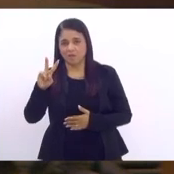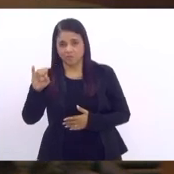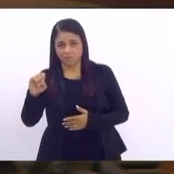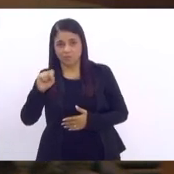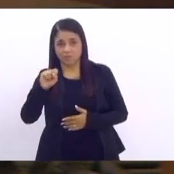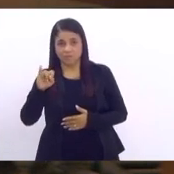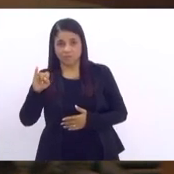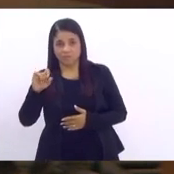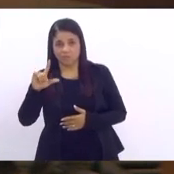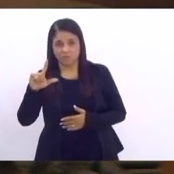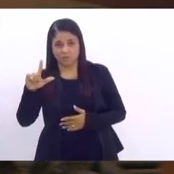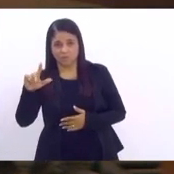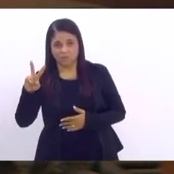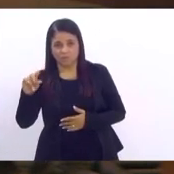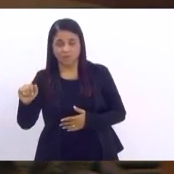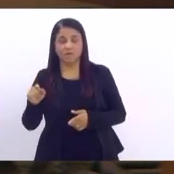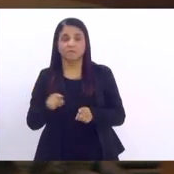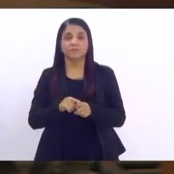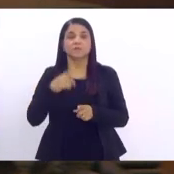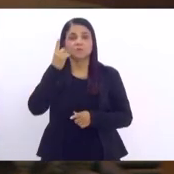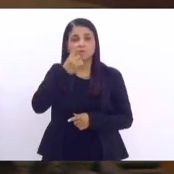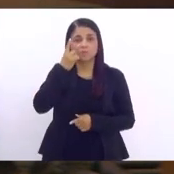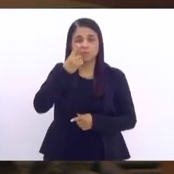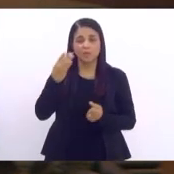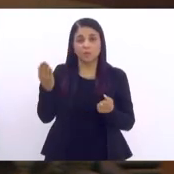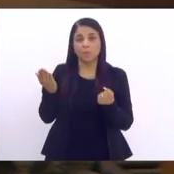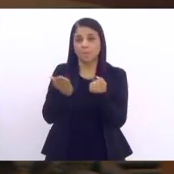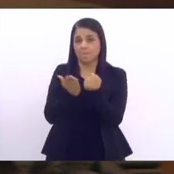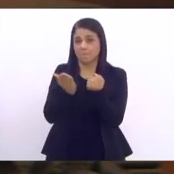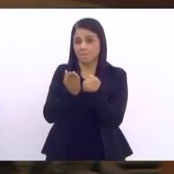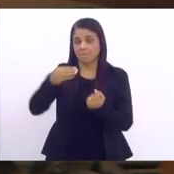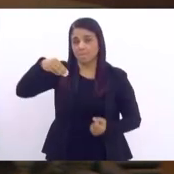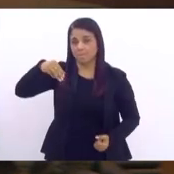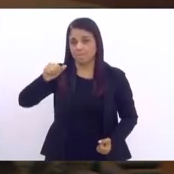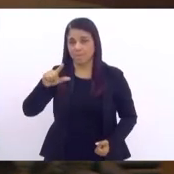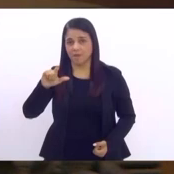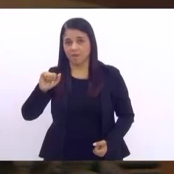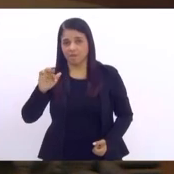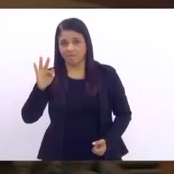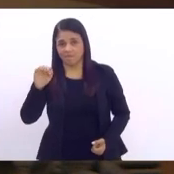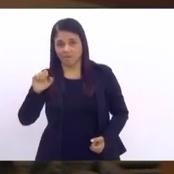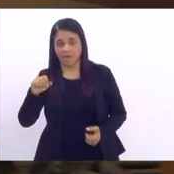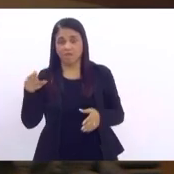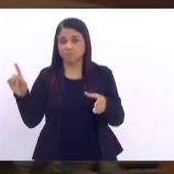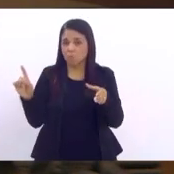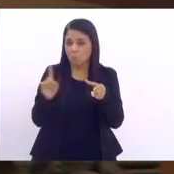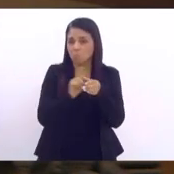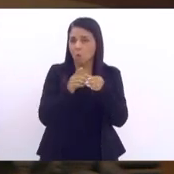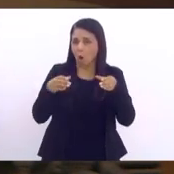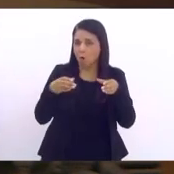Malafaia, que compõe a comissão especial desta casa para